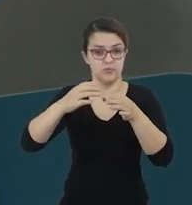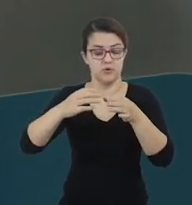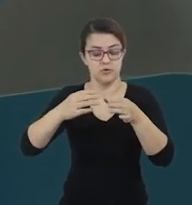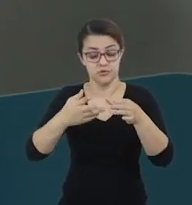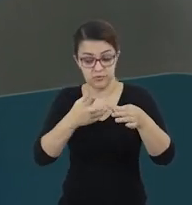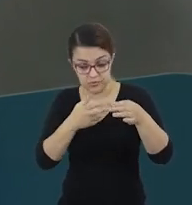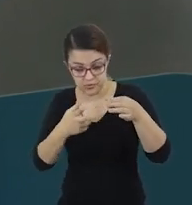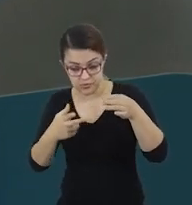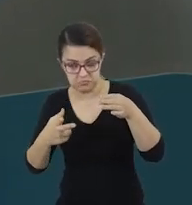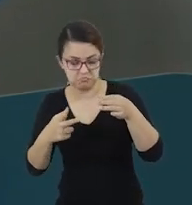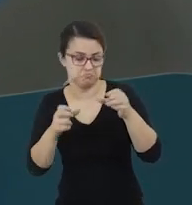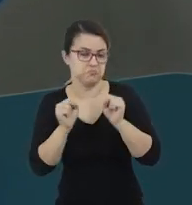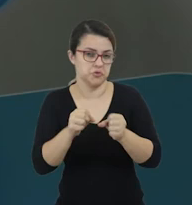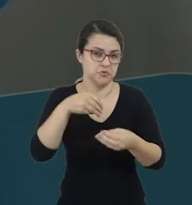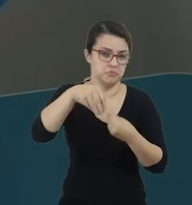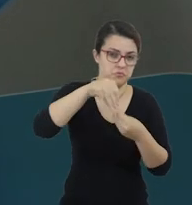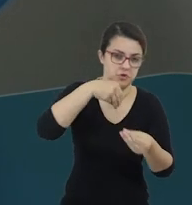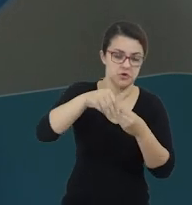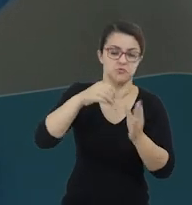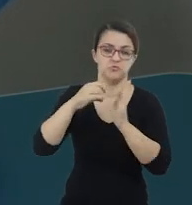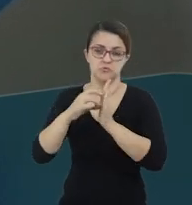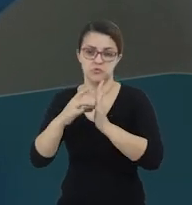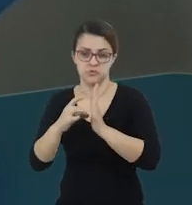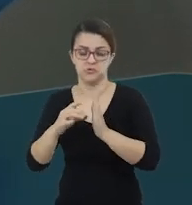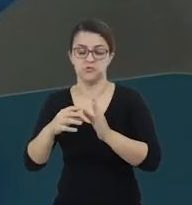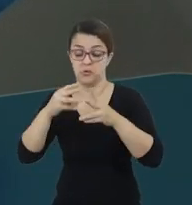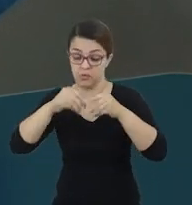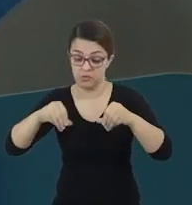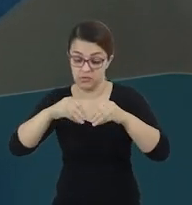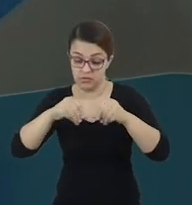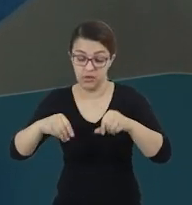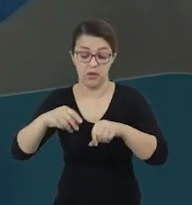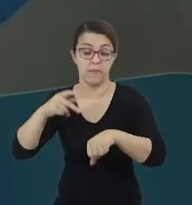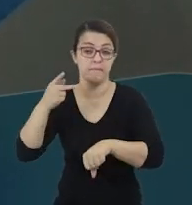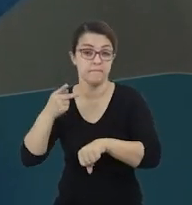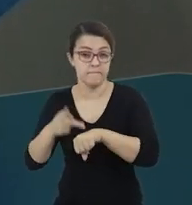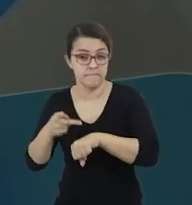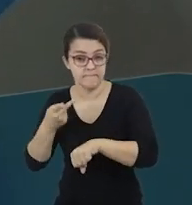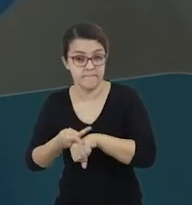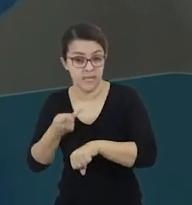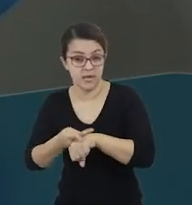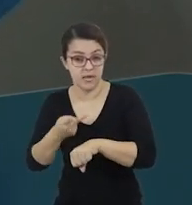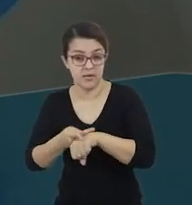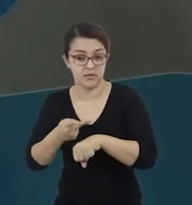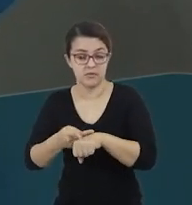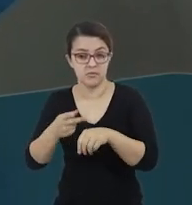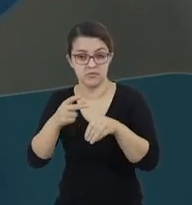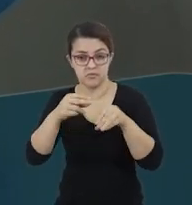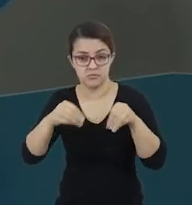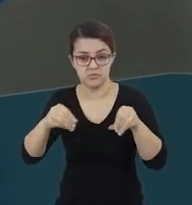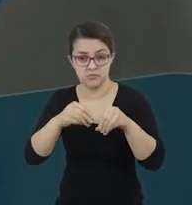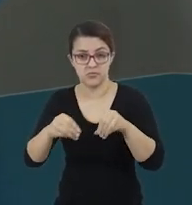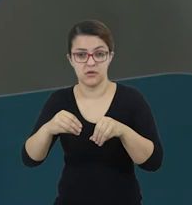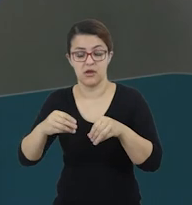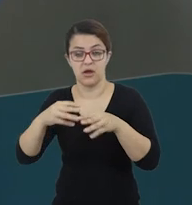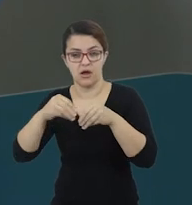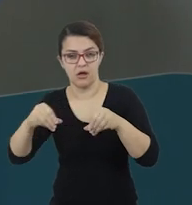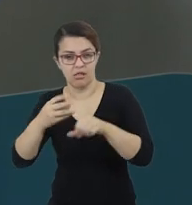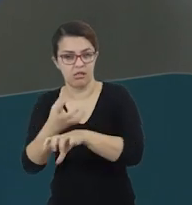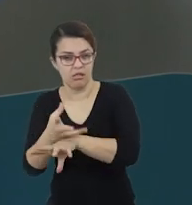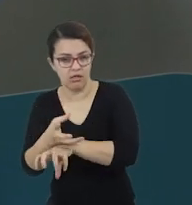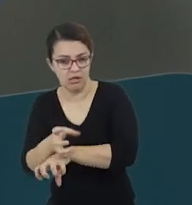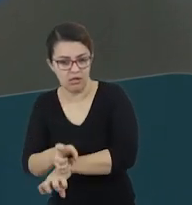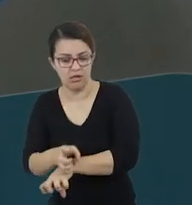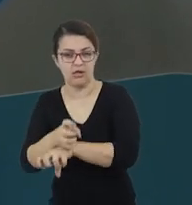ser de plástico ou de vidro, terra, pedra ou pedregulhos pequenos, areia, carvão